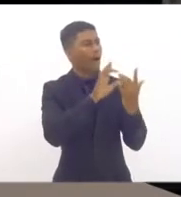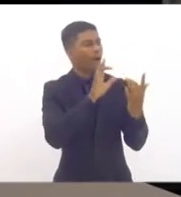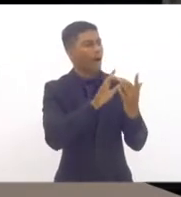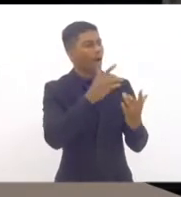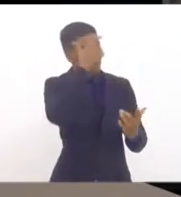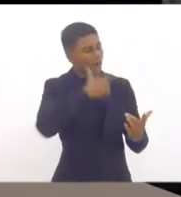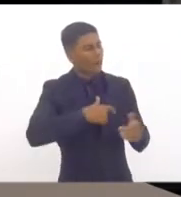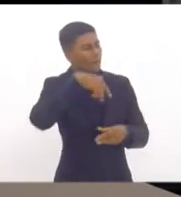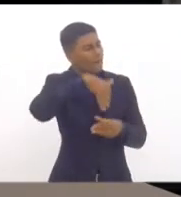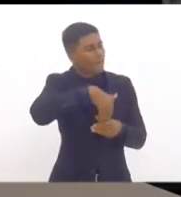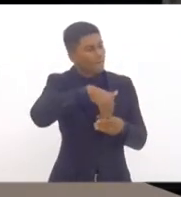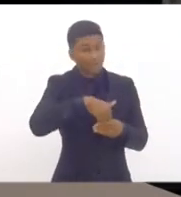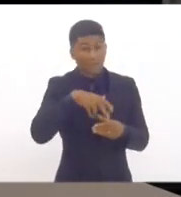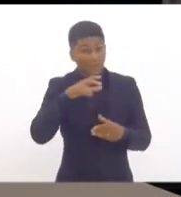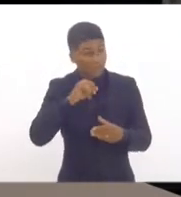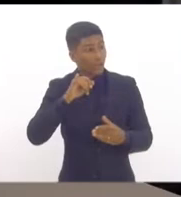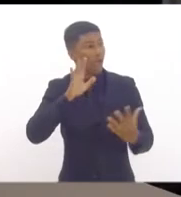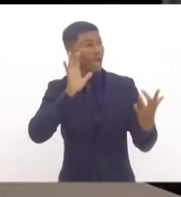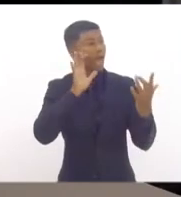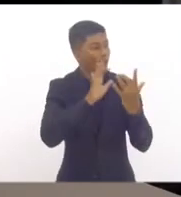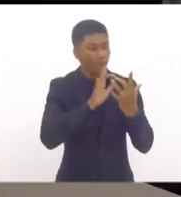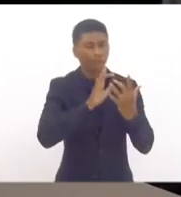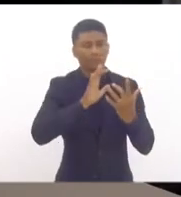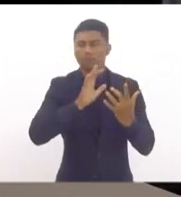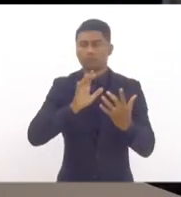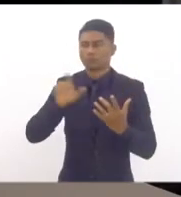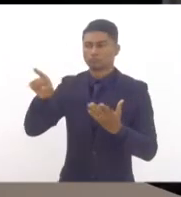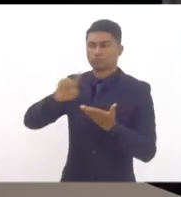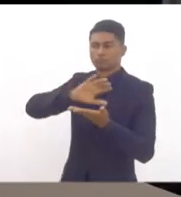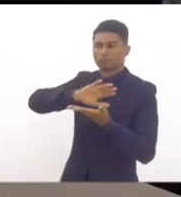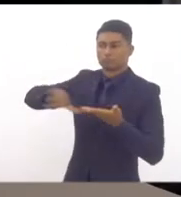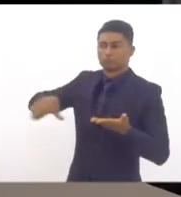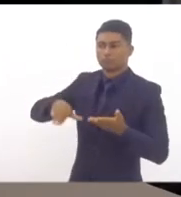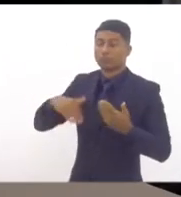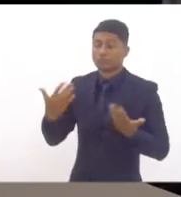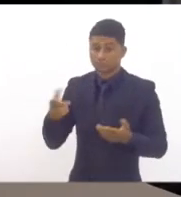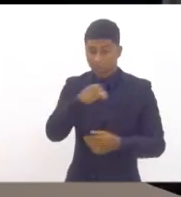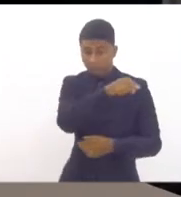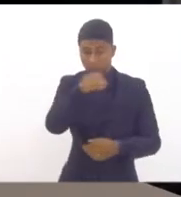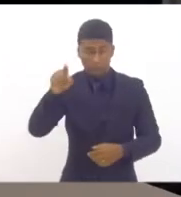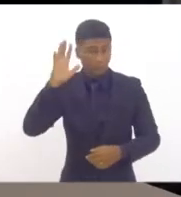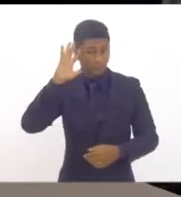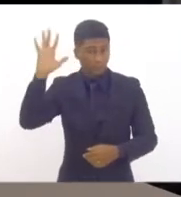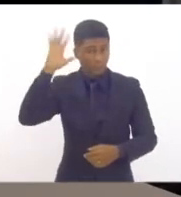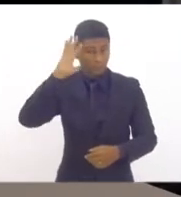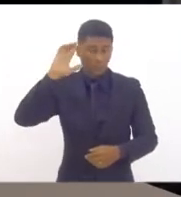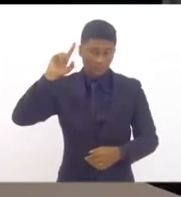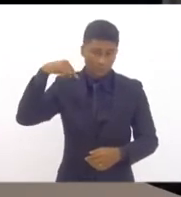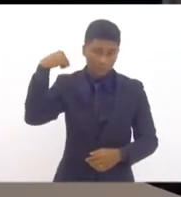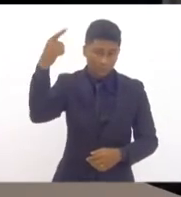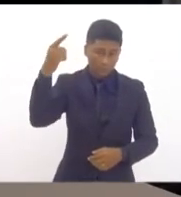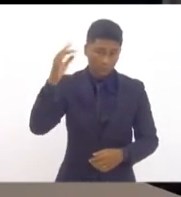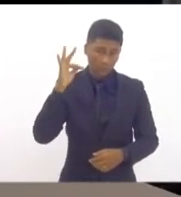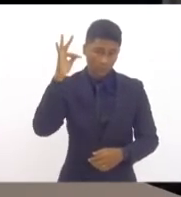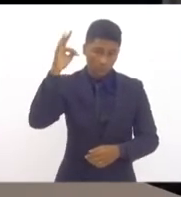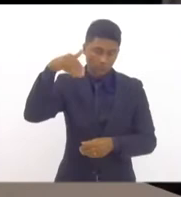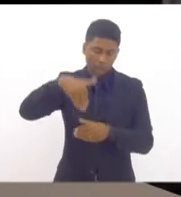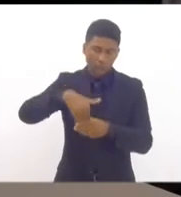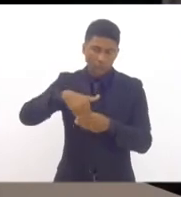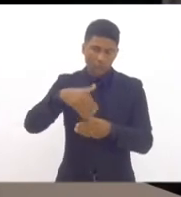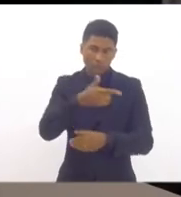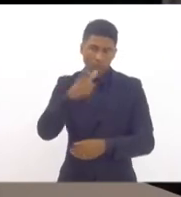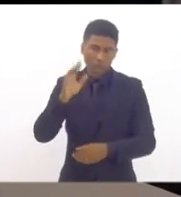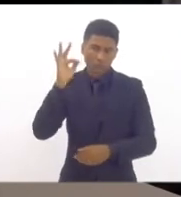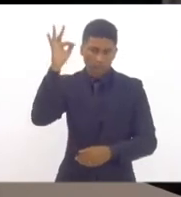certame. Então, acho que essas coisas a gente tem que... Vocês têm que pensar para o próximo ciclo, para a próxima eleição. E